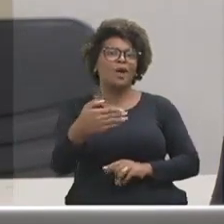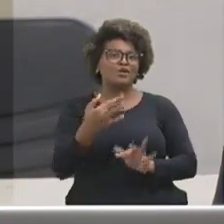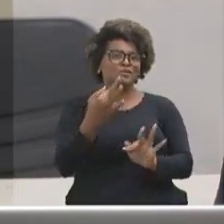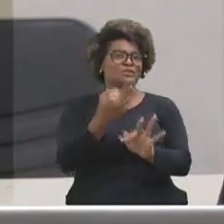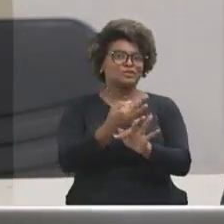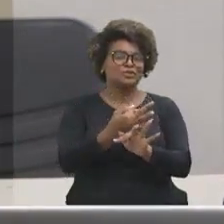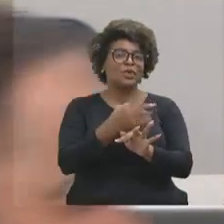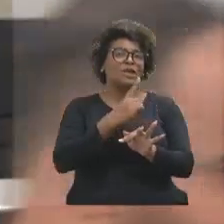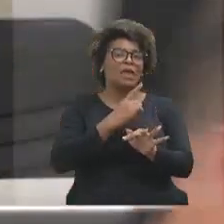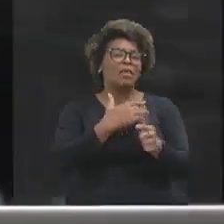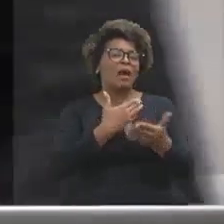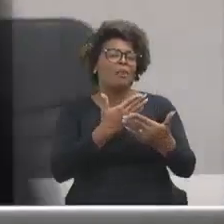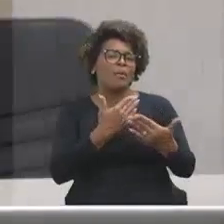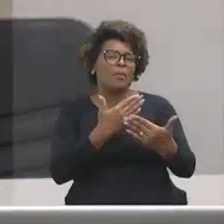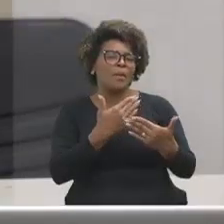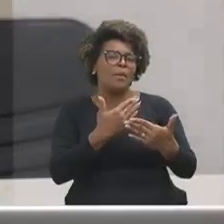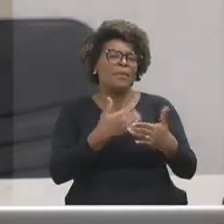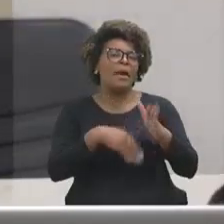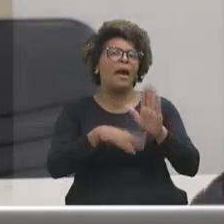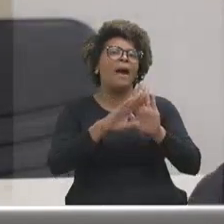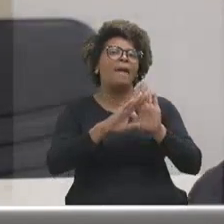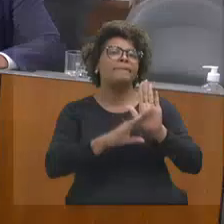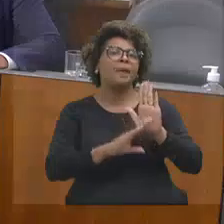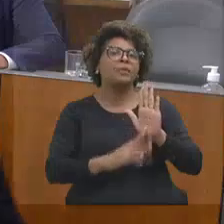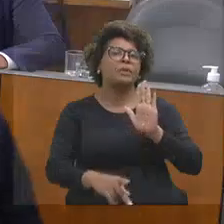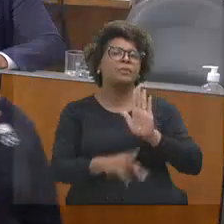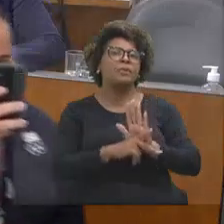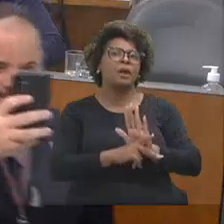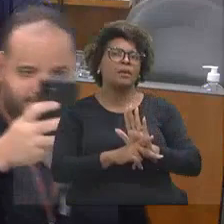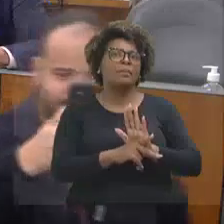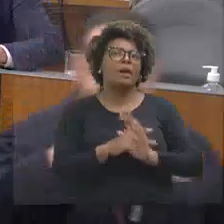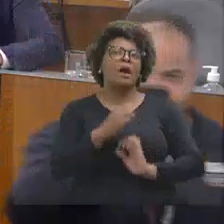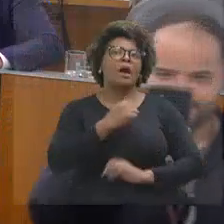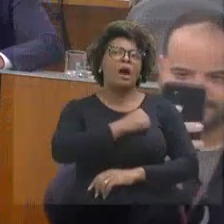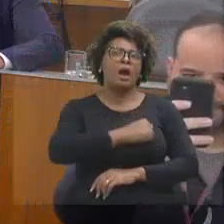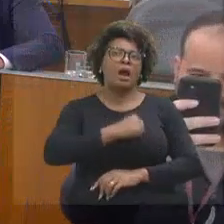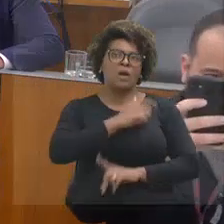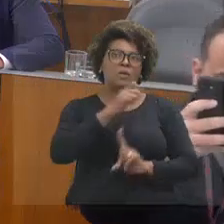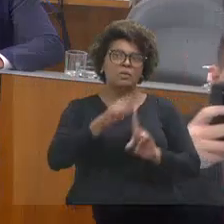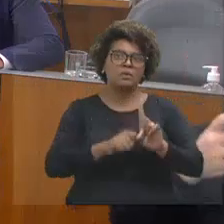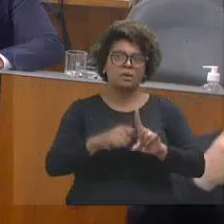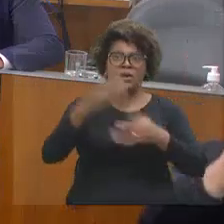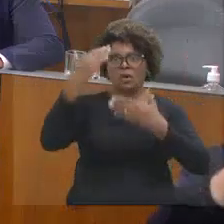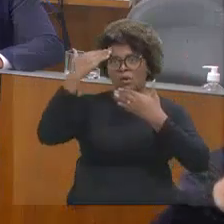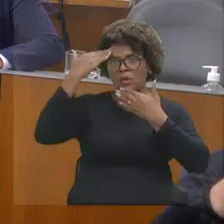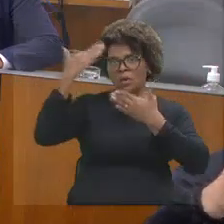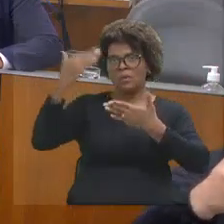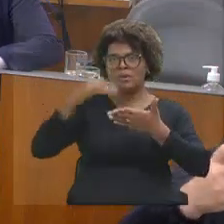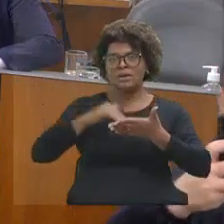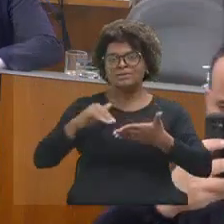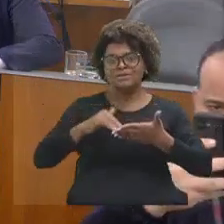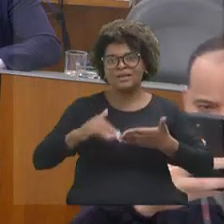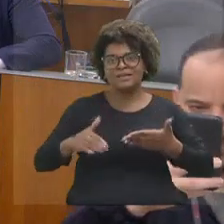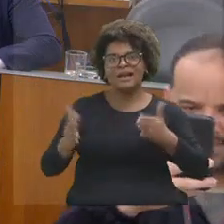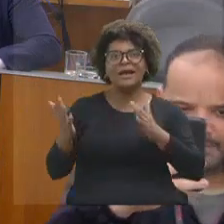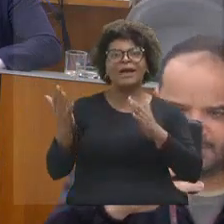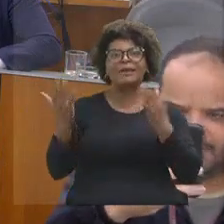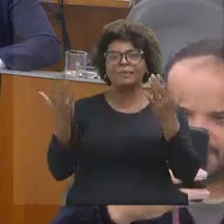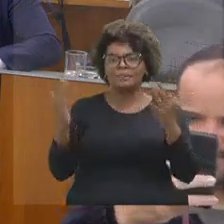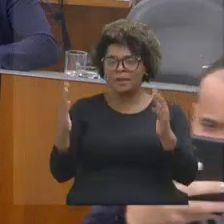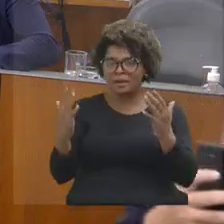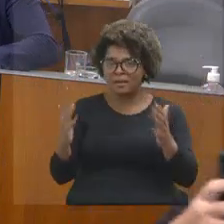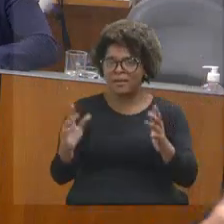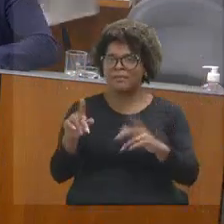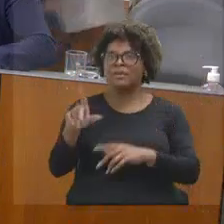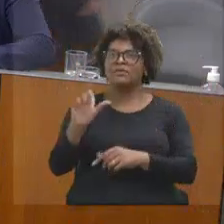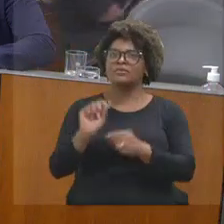da discussão e na pauta de julho Obrigado secretária Parabéns pela pelo